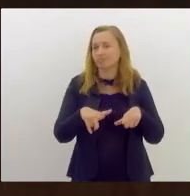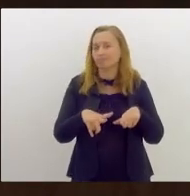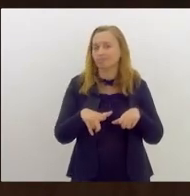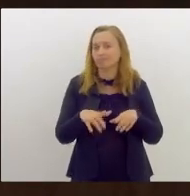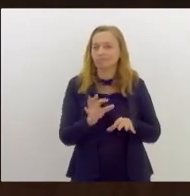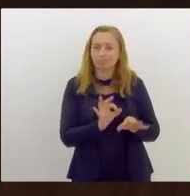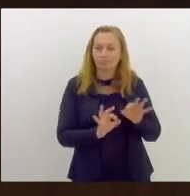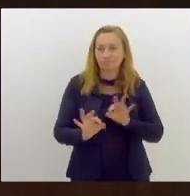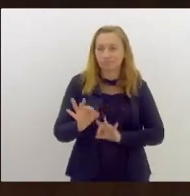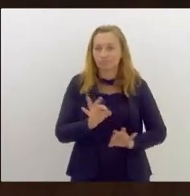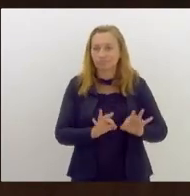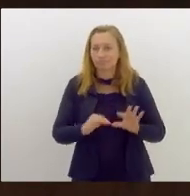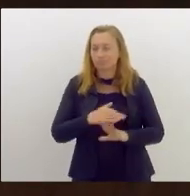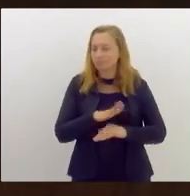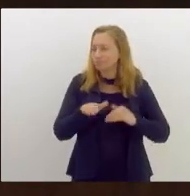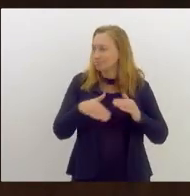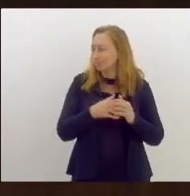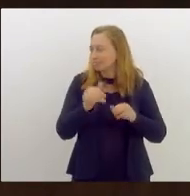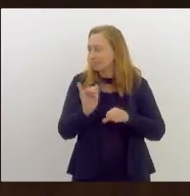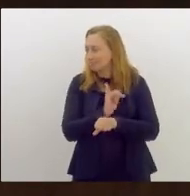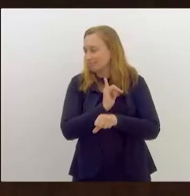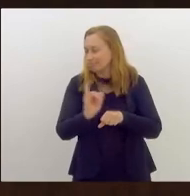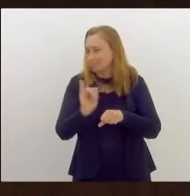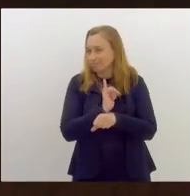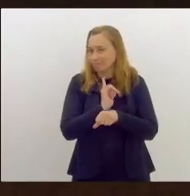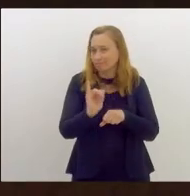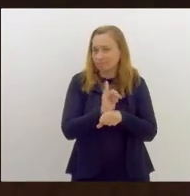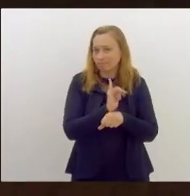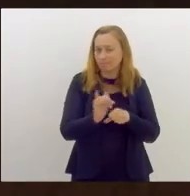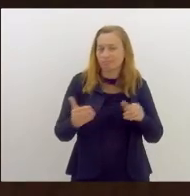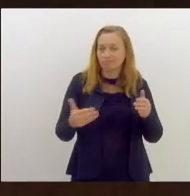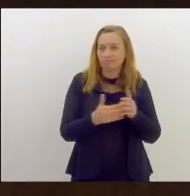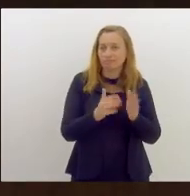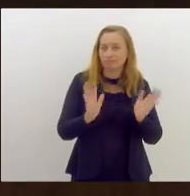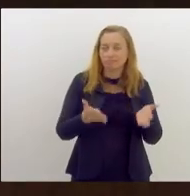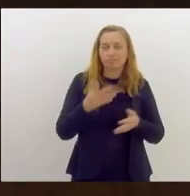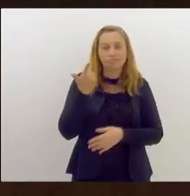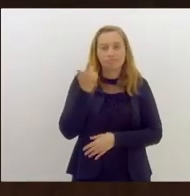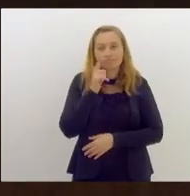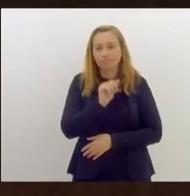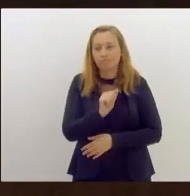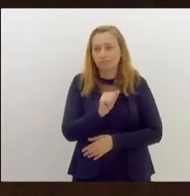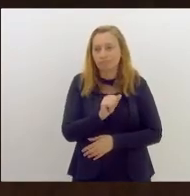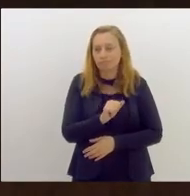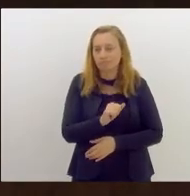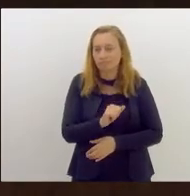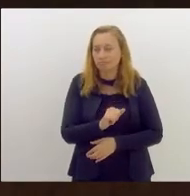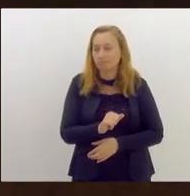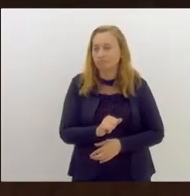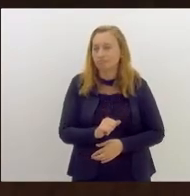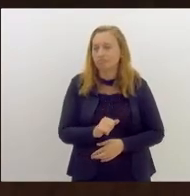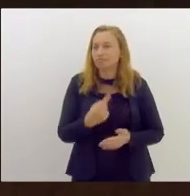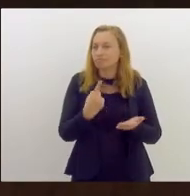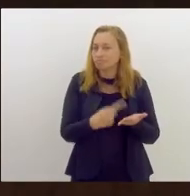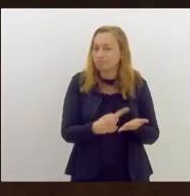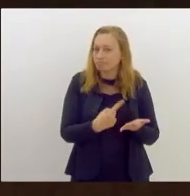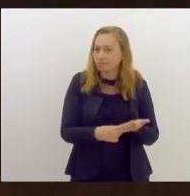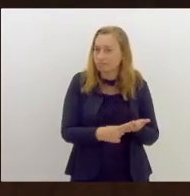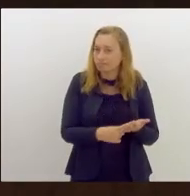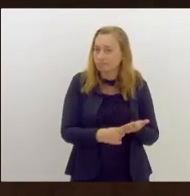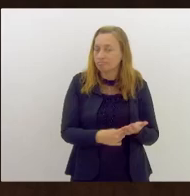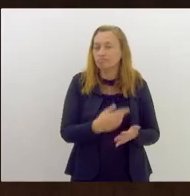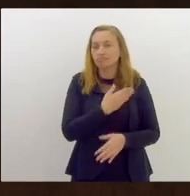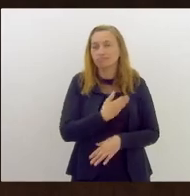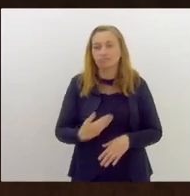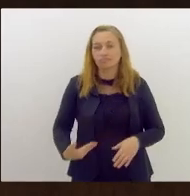organizar todas as estratégias que até agora a gente conseguiu é assumir e conseguir o compromisso da